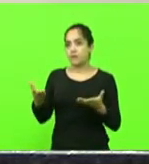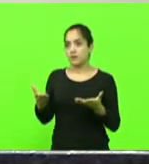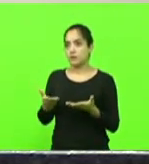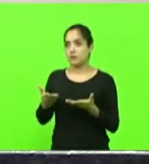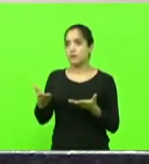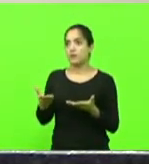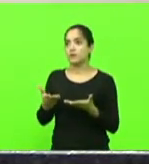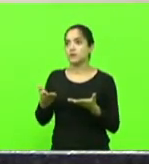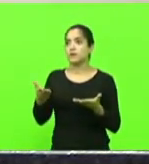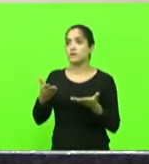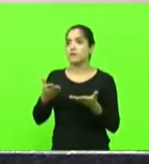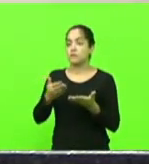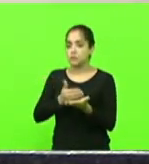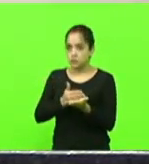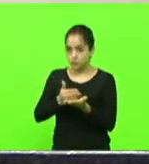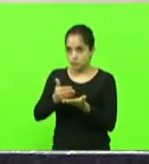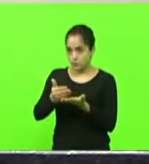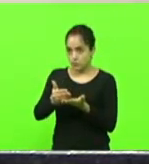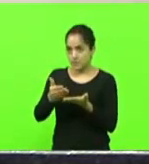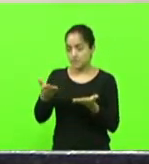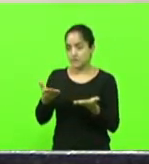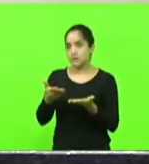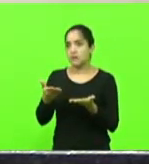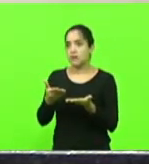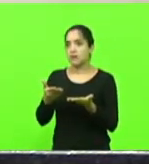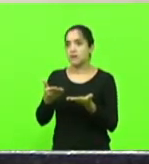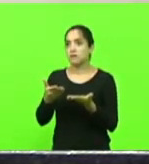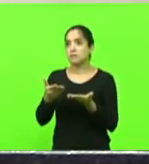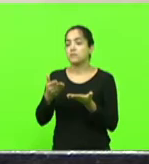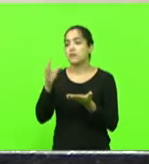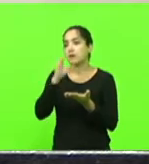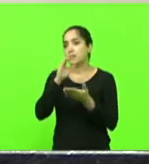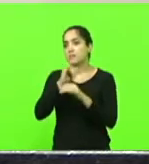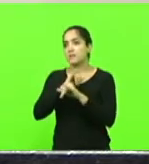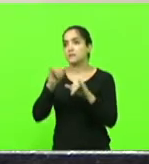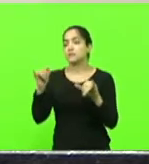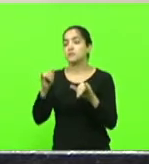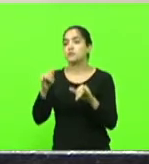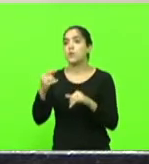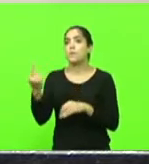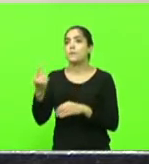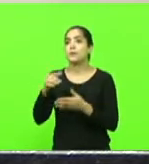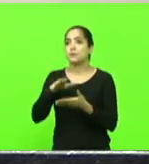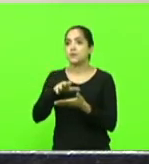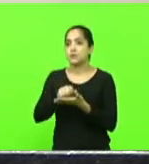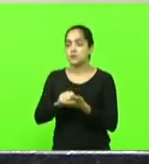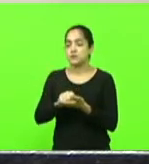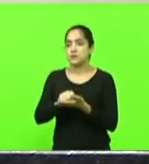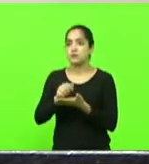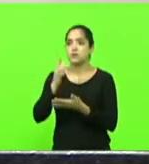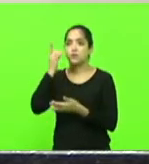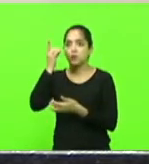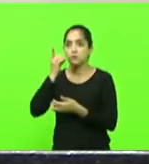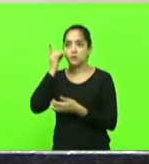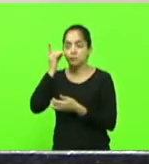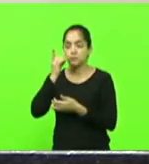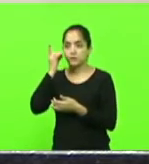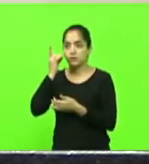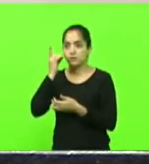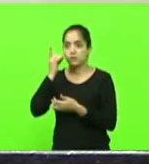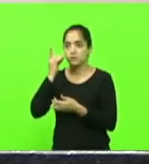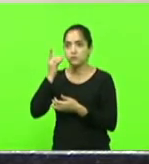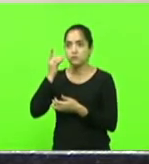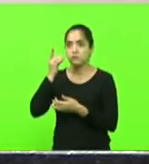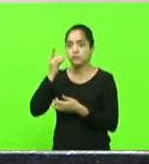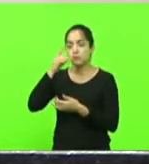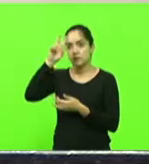Imediatamente entraremos em breves comunicações e o primeiro deputado inscrito é doutor Vicente